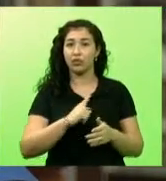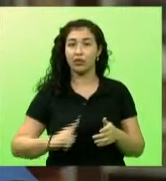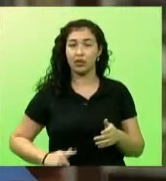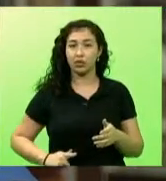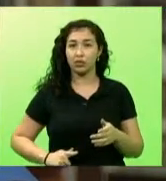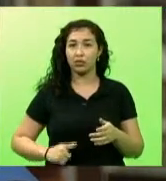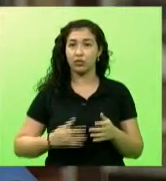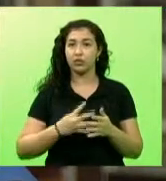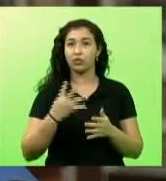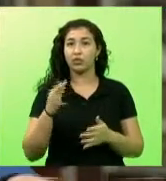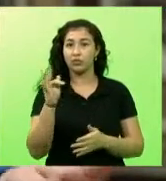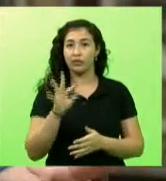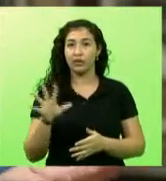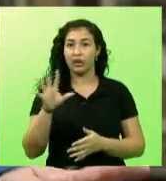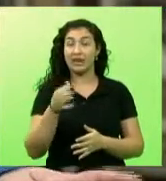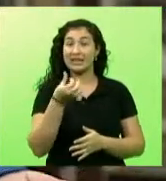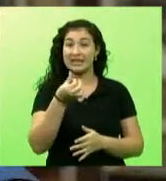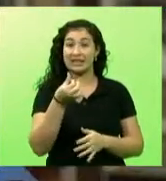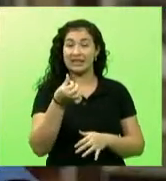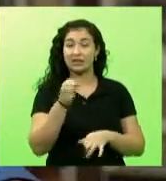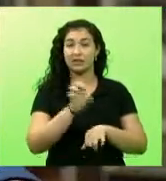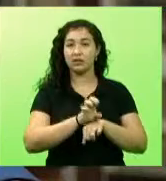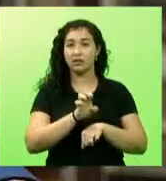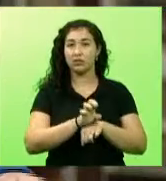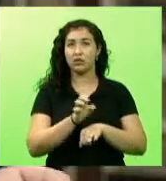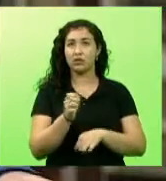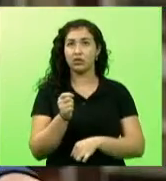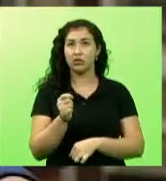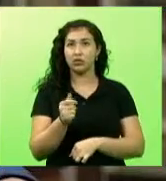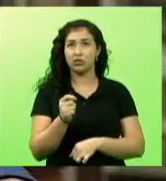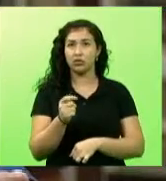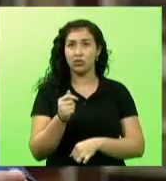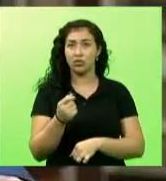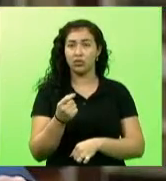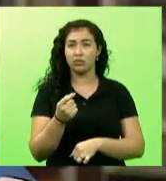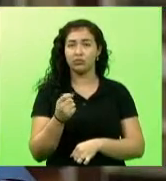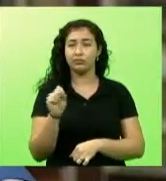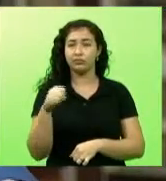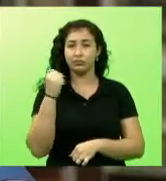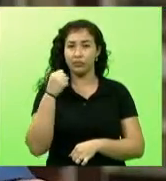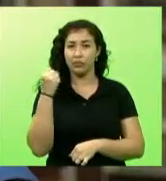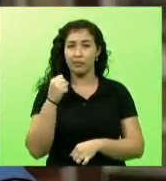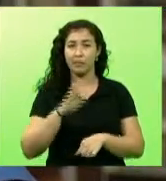estaduais. E quase emplacamos um senador aí com mais de 1 milhão de votos.